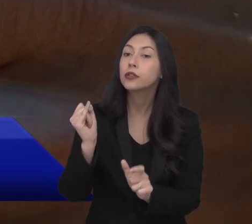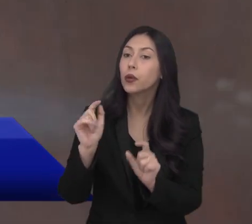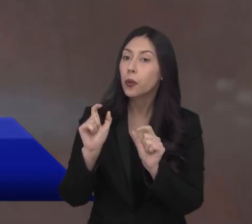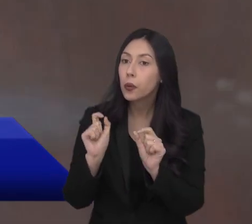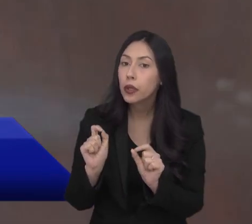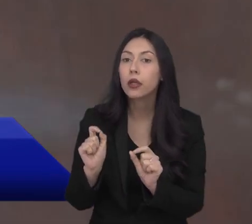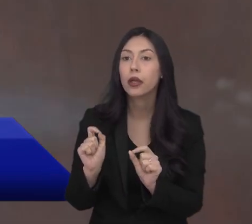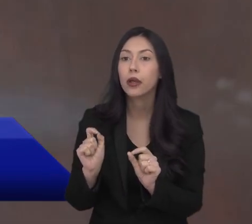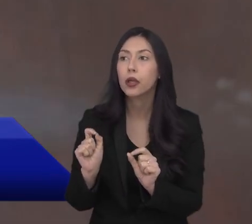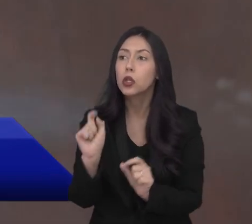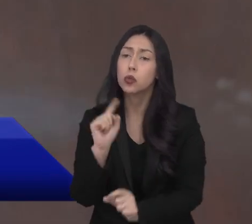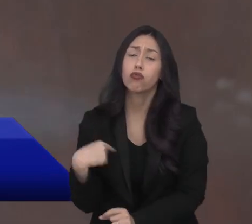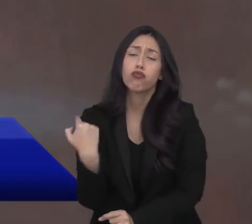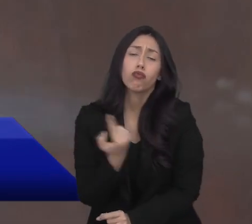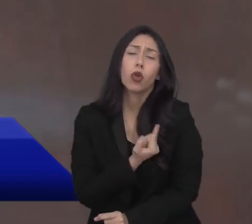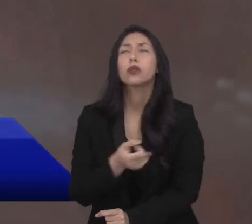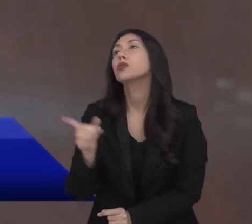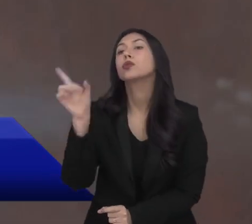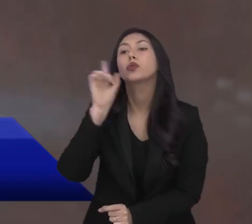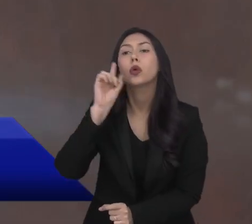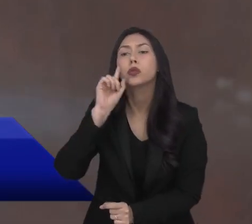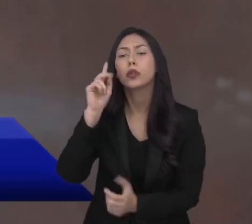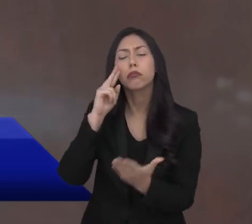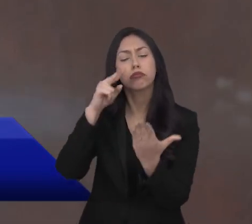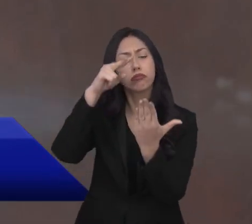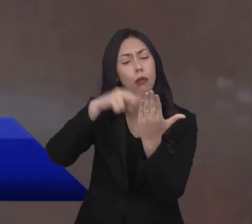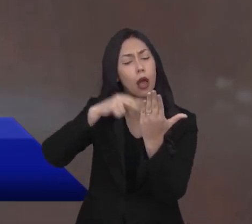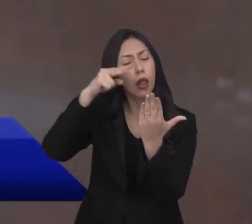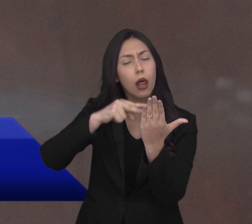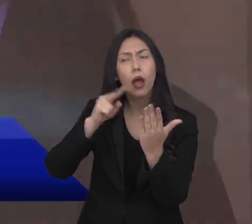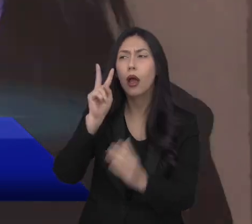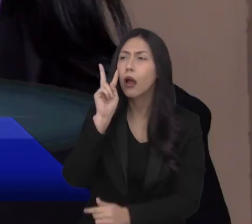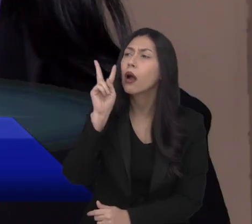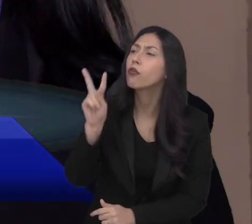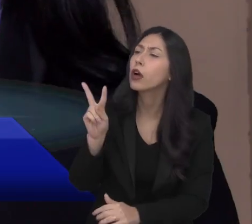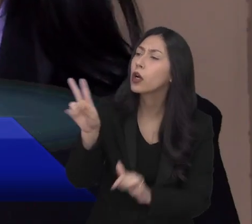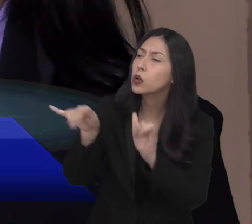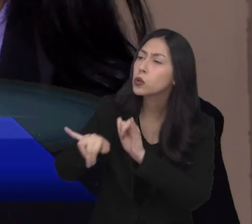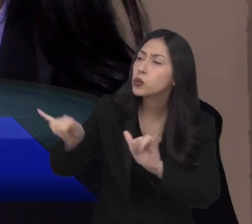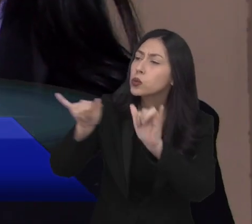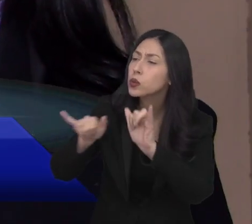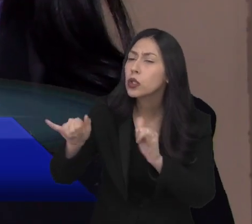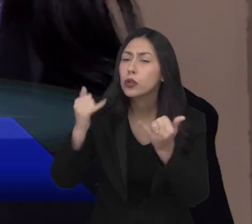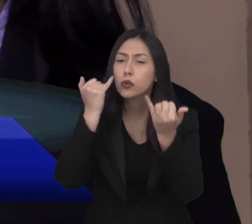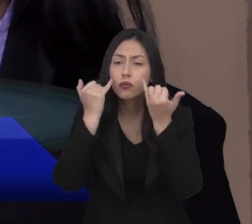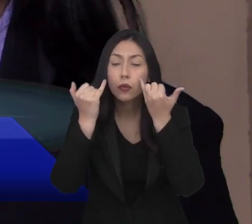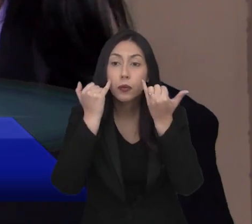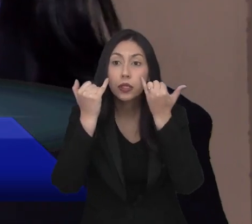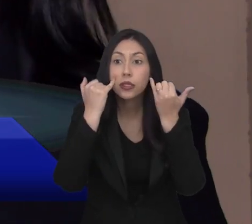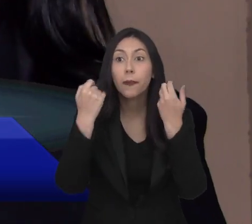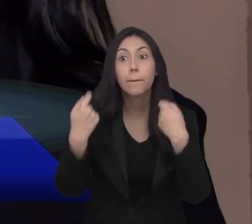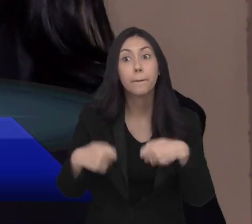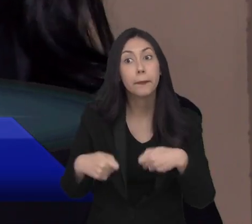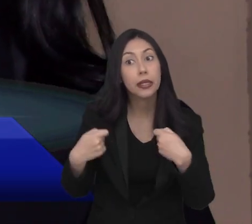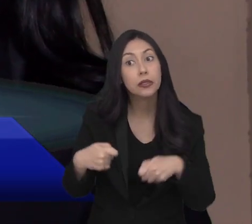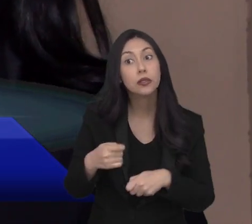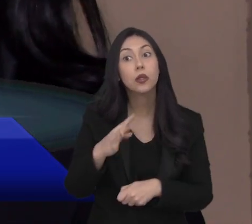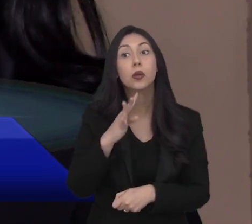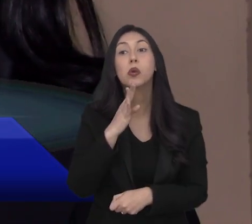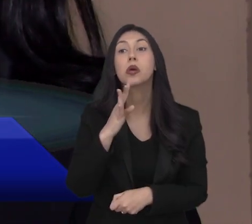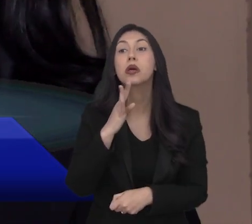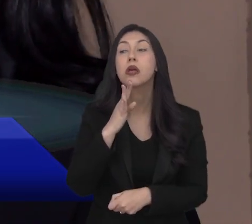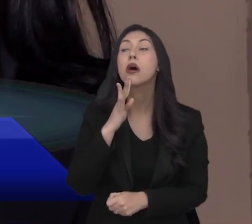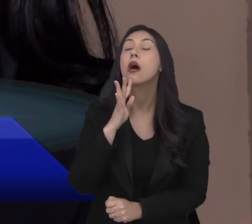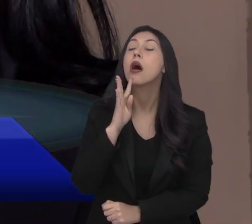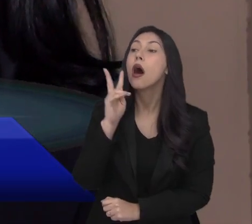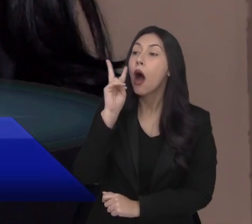ter acesso, né, nós no dia a dia, a hora que você vai ler uma notícia, vai buscar uma informação, buscar um conteúdo, você conhecer que